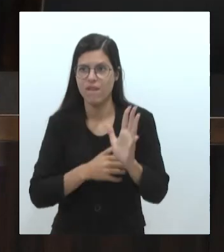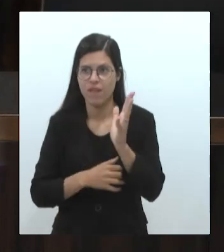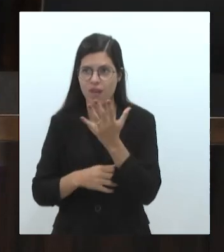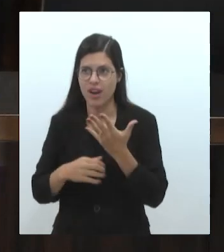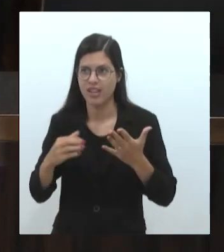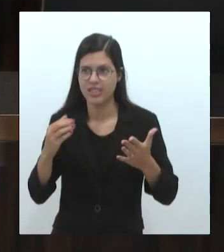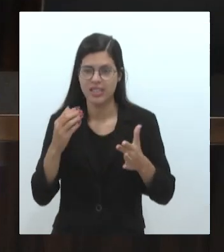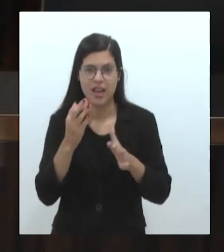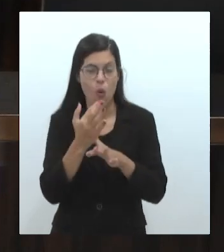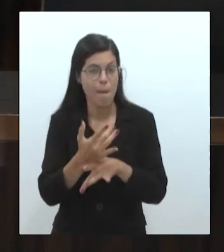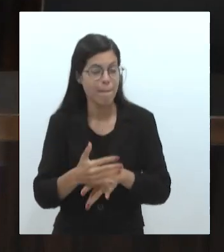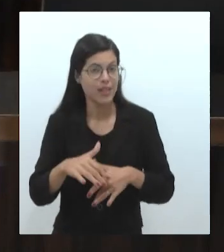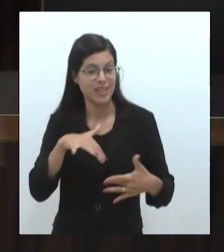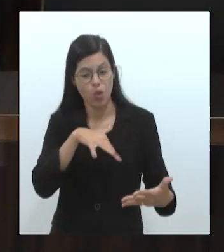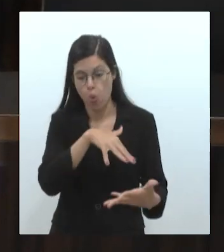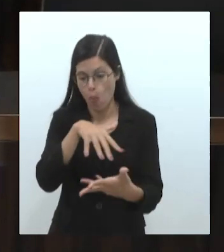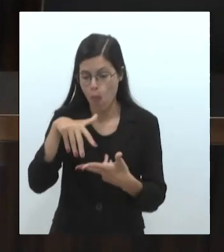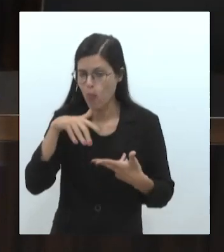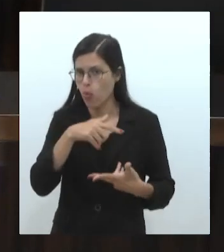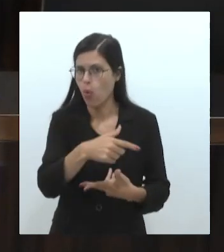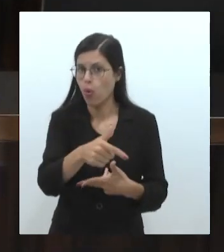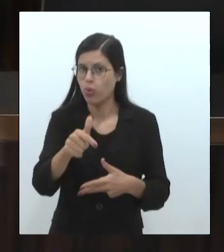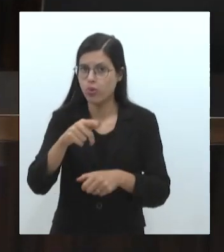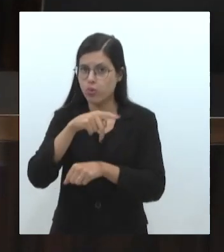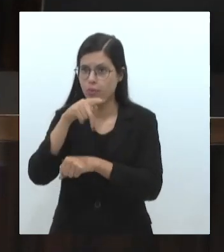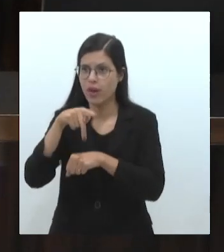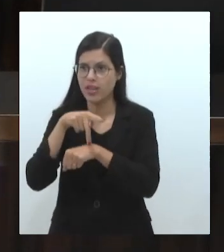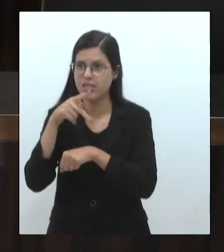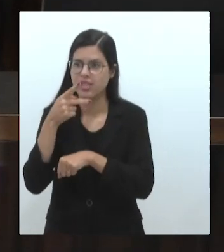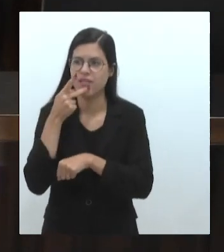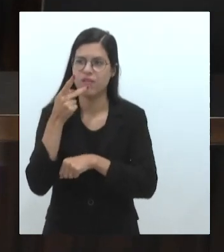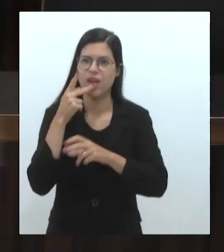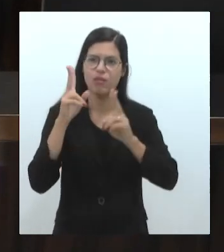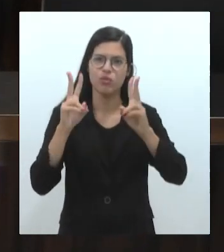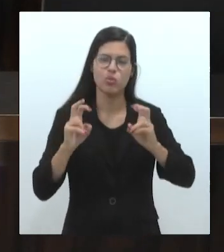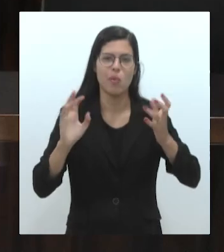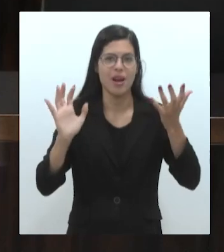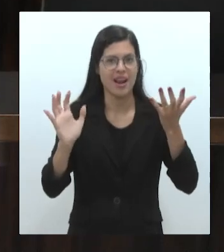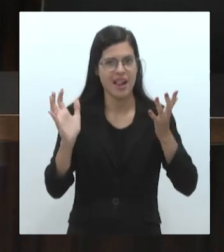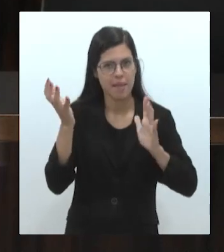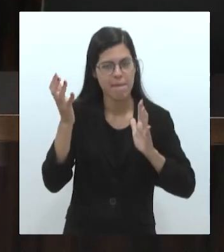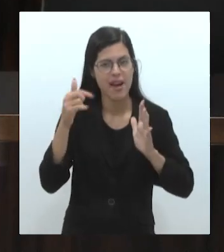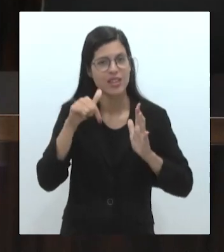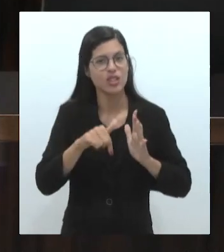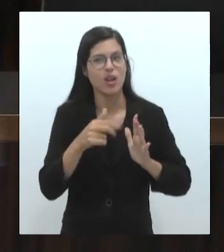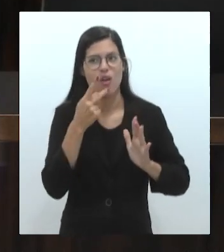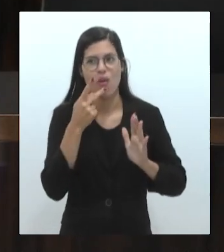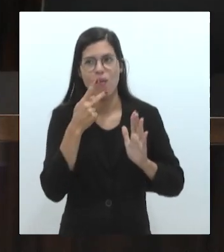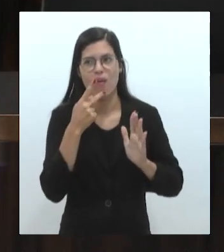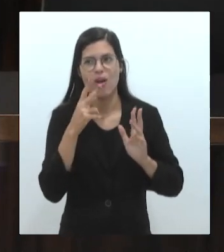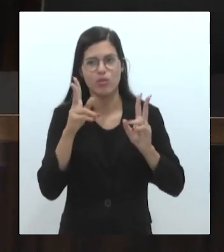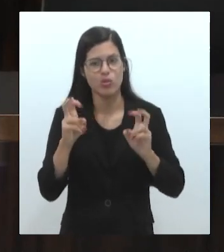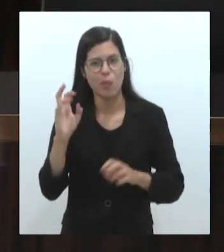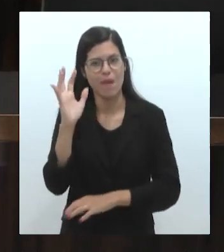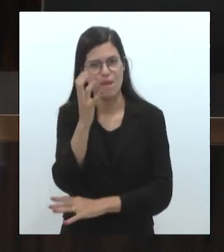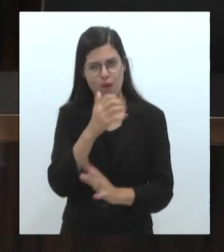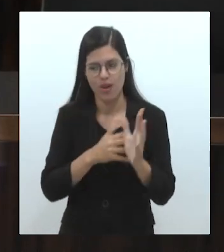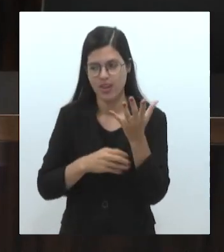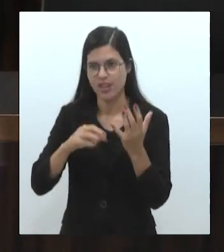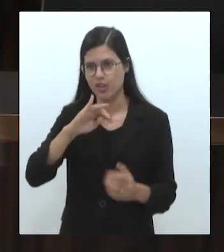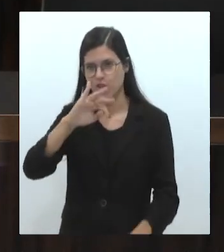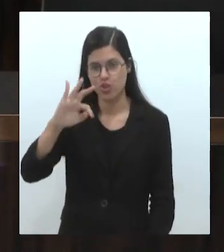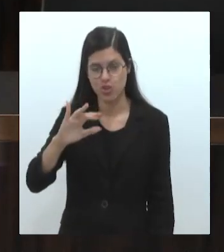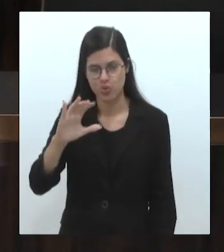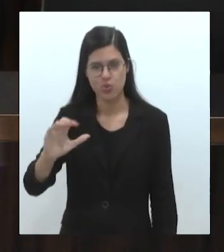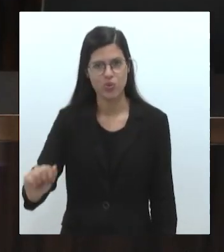os lugares que eu vou, inclusive em outros países, e que fala sobre a questão climática, eu trago a Floresta da Tijuca por ser uma floresta